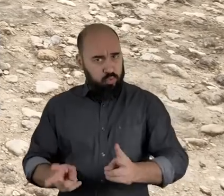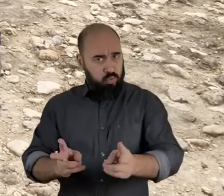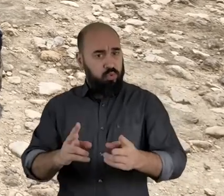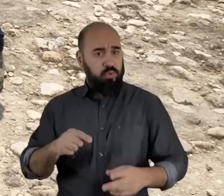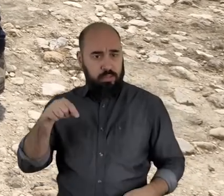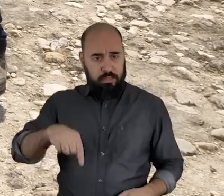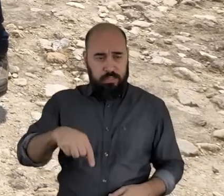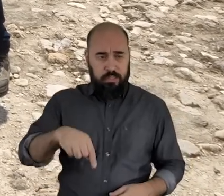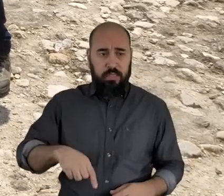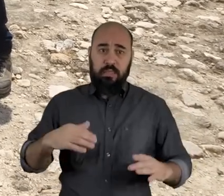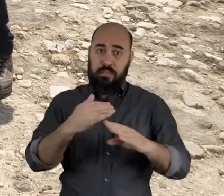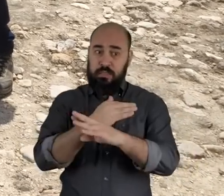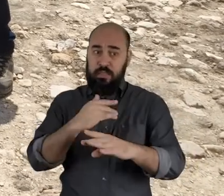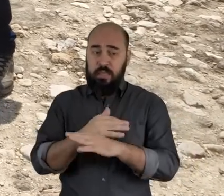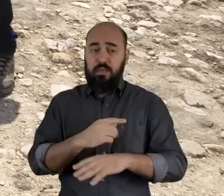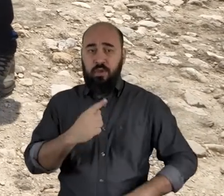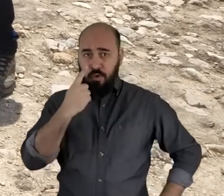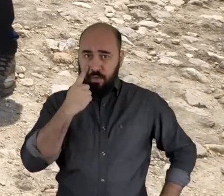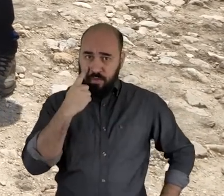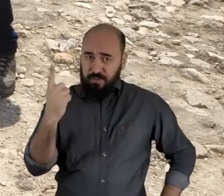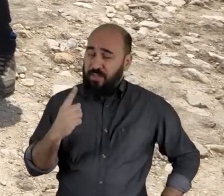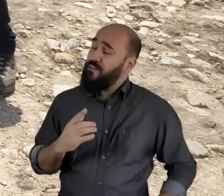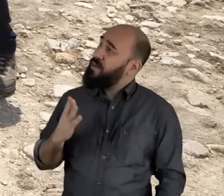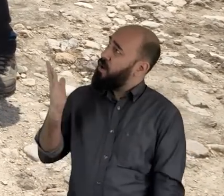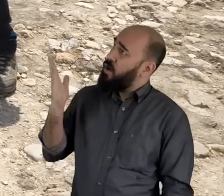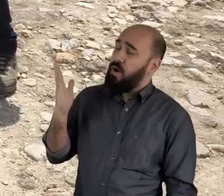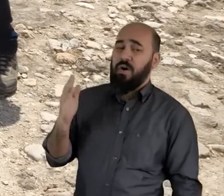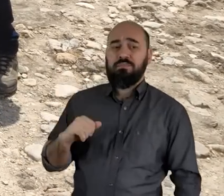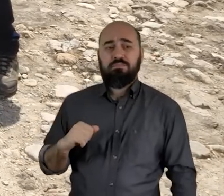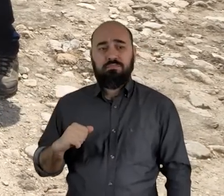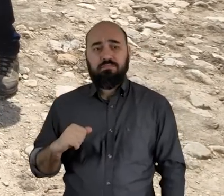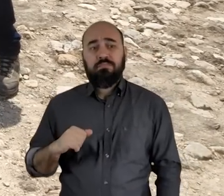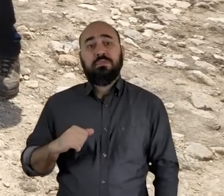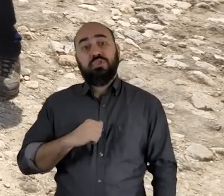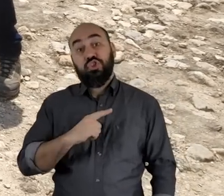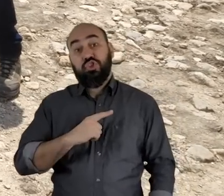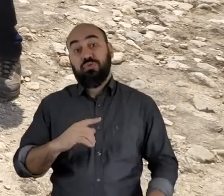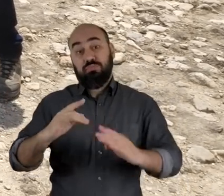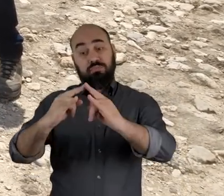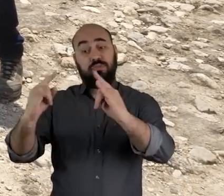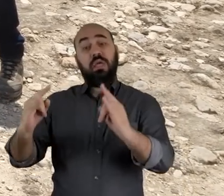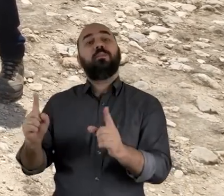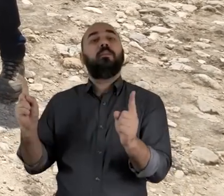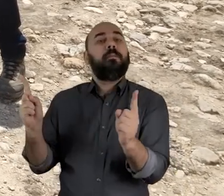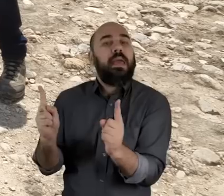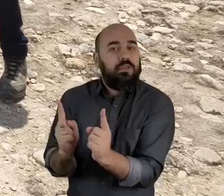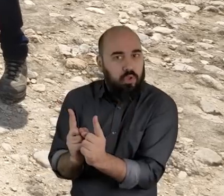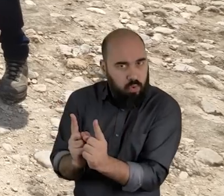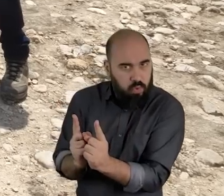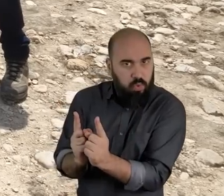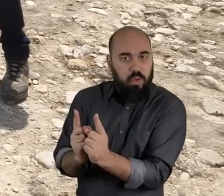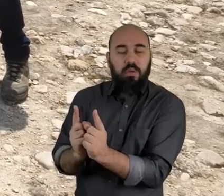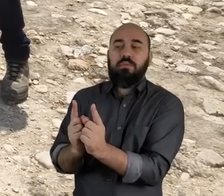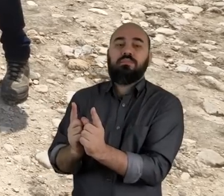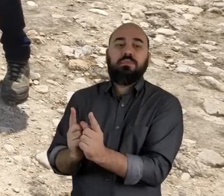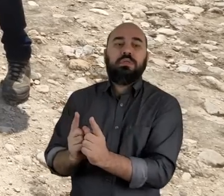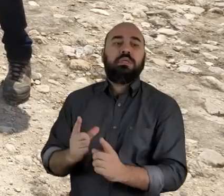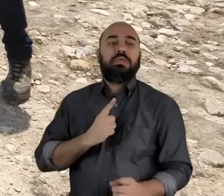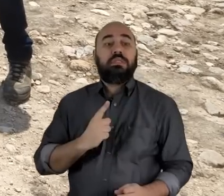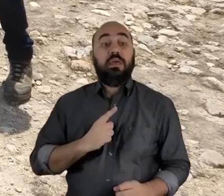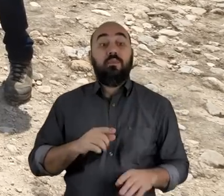Na continuidade, então, aqui da cidade, você vê que nós mostramos um templo menor que ficava ali embaixo do período cananita.